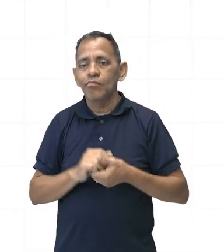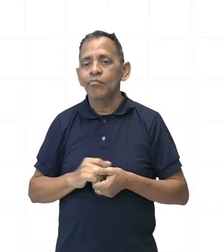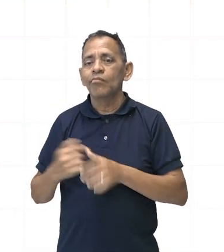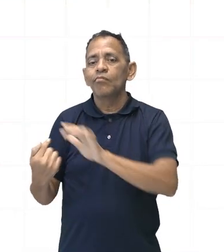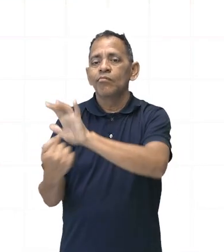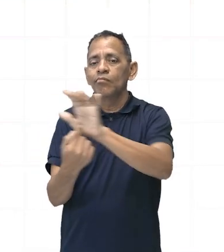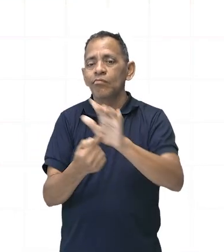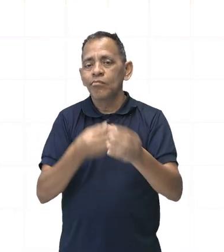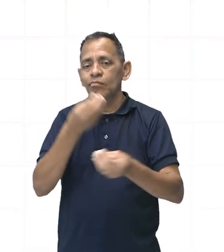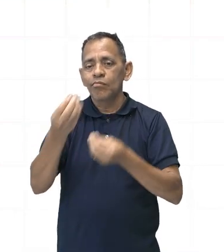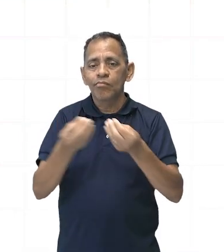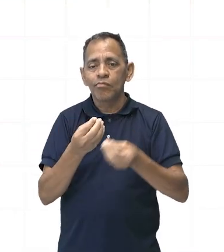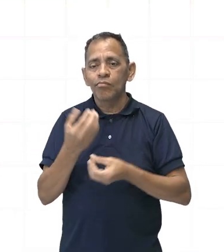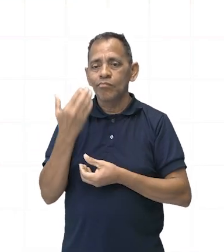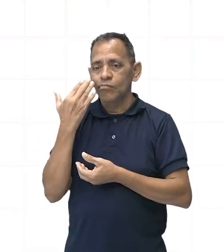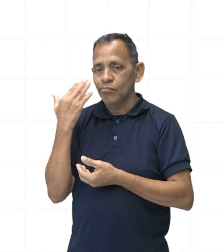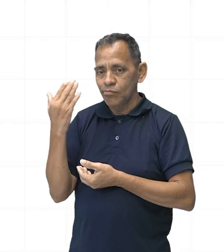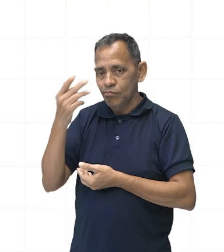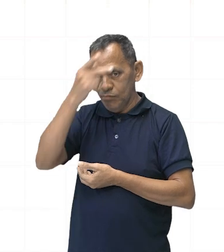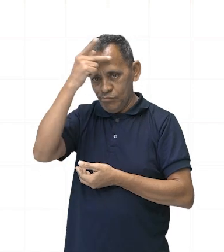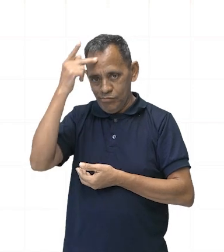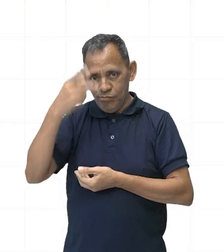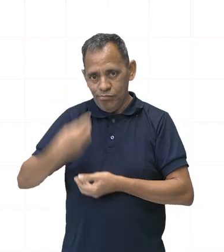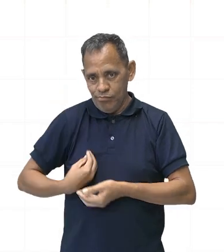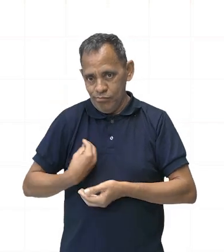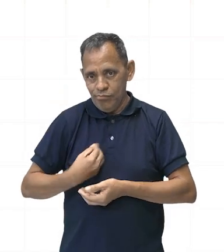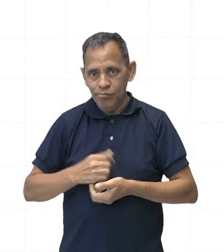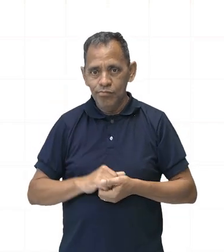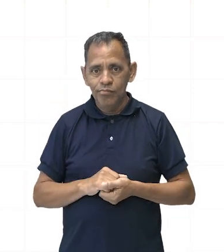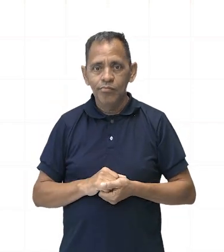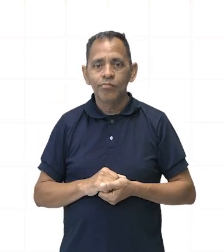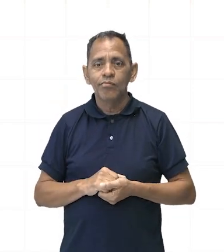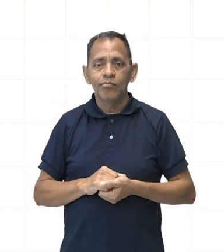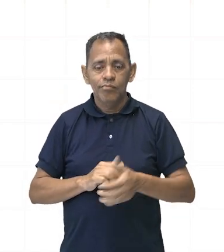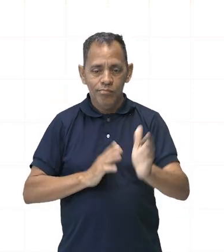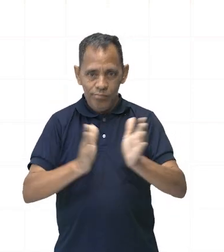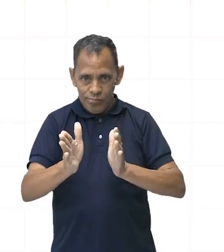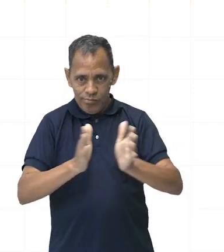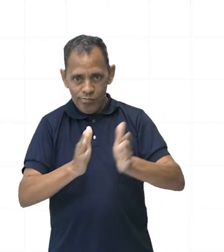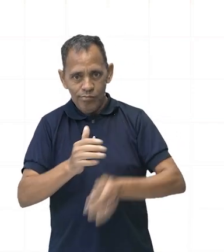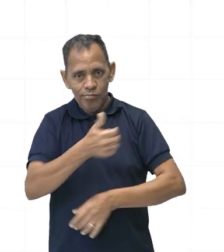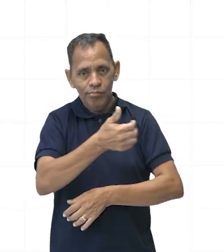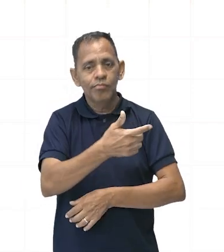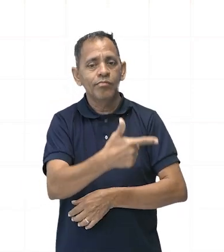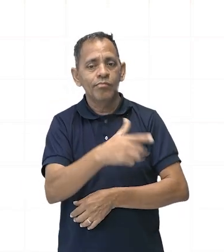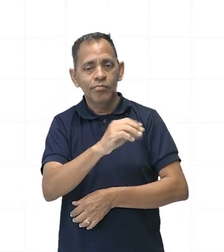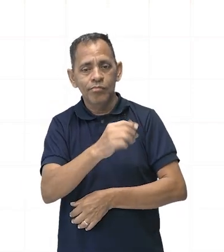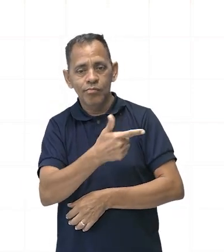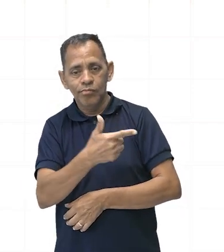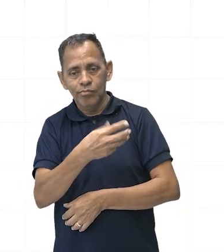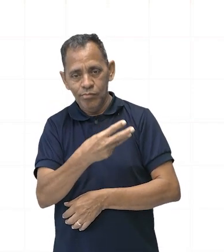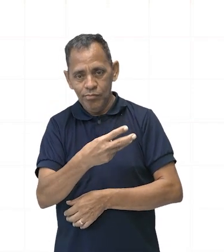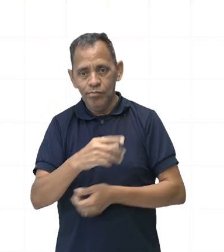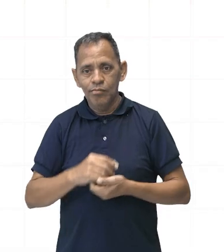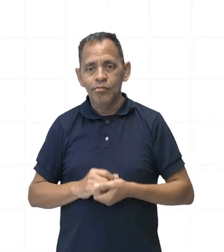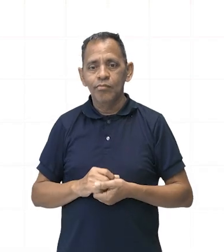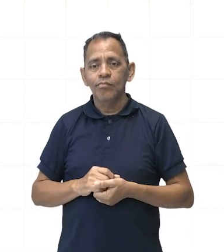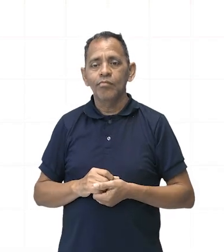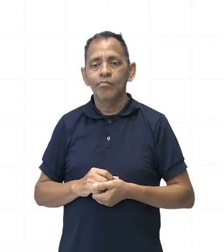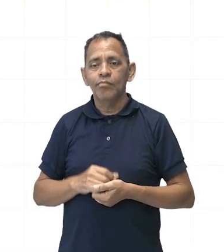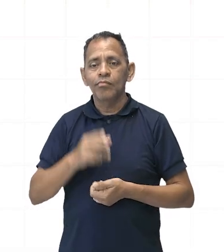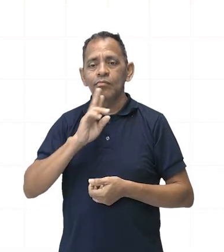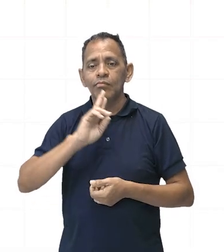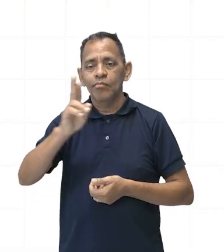dos refugiados, gente. Olha só, vamos ter aí em meados de 2023, como resultado de